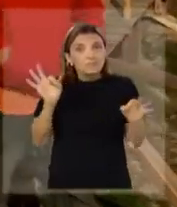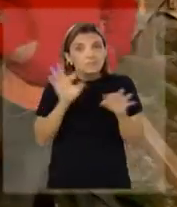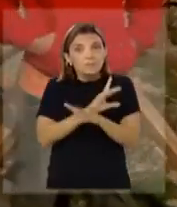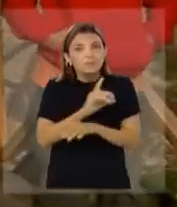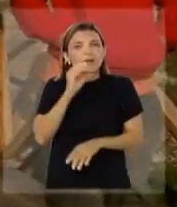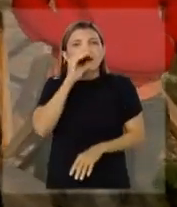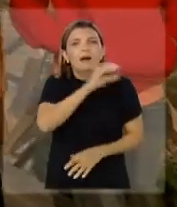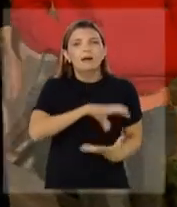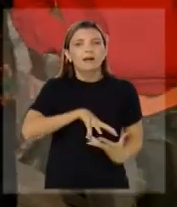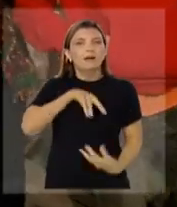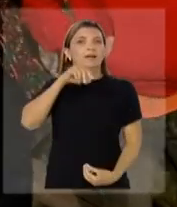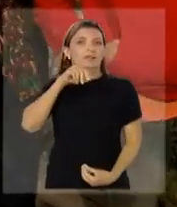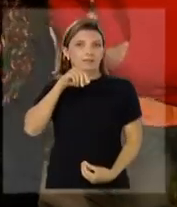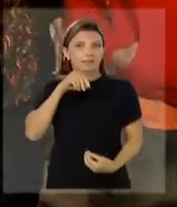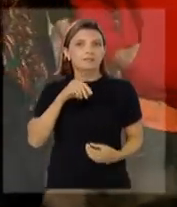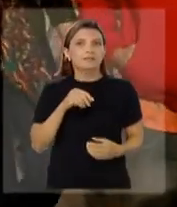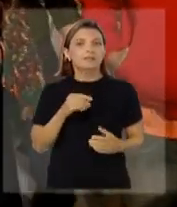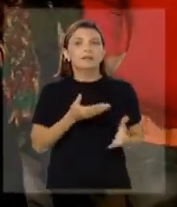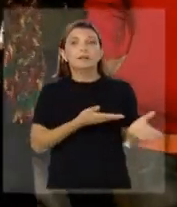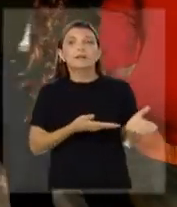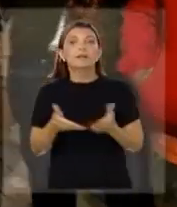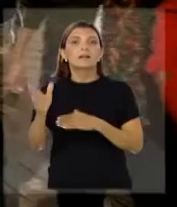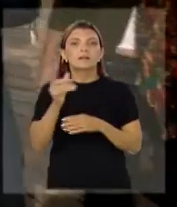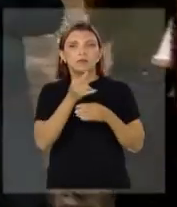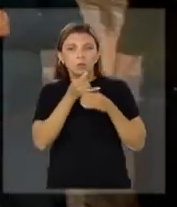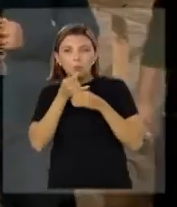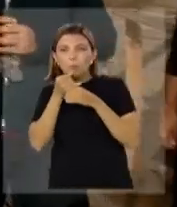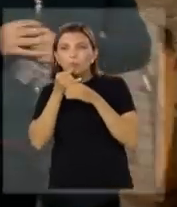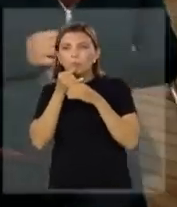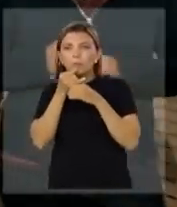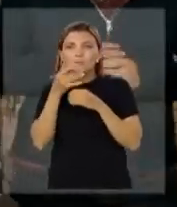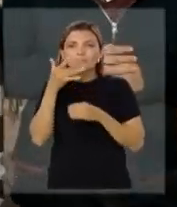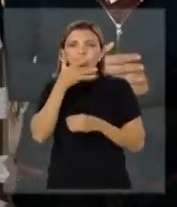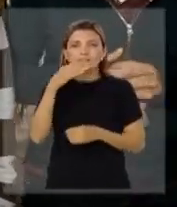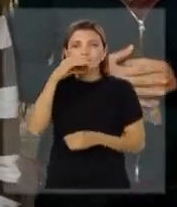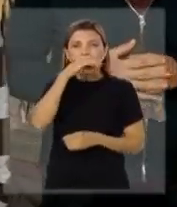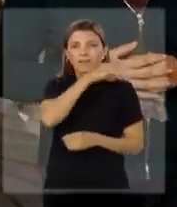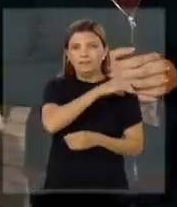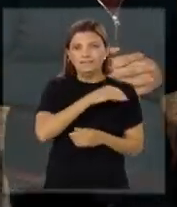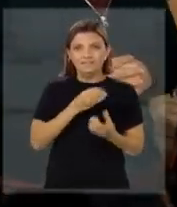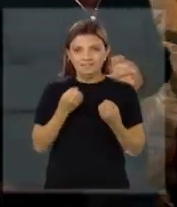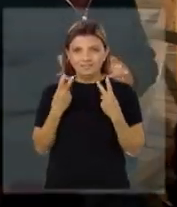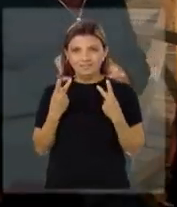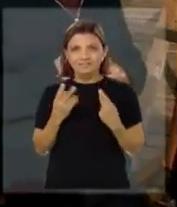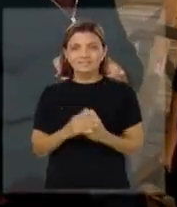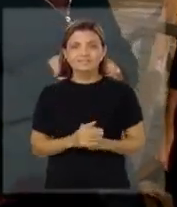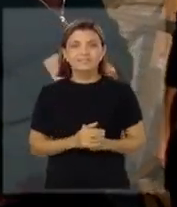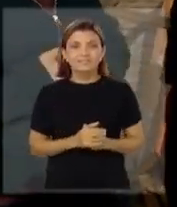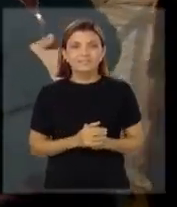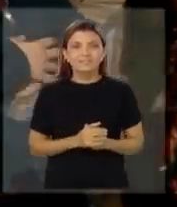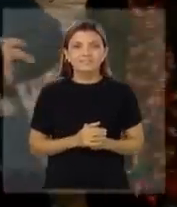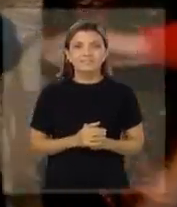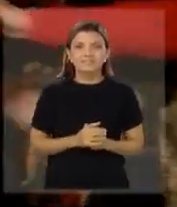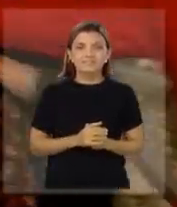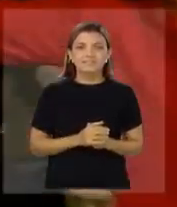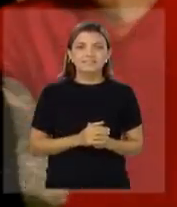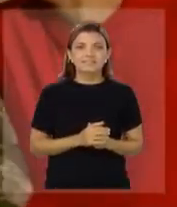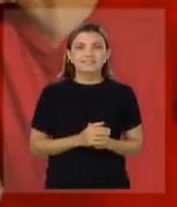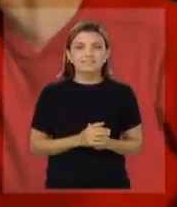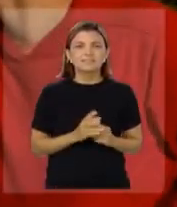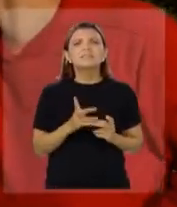os pés, nós vamos aquecer a alma. Eu vou levar vocês pra tomar um belo chimarrão no Pantanal.